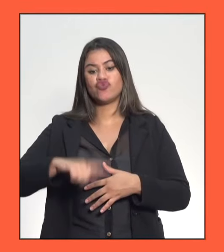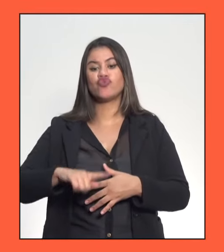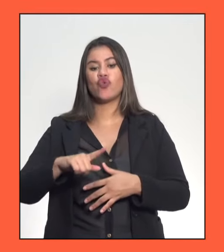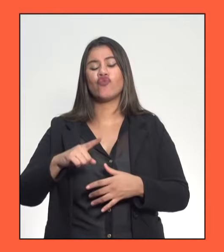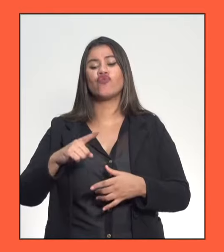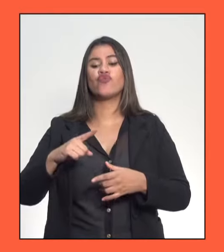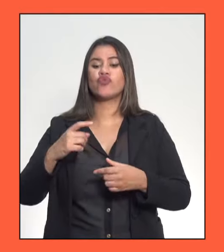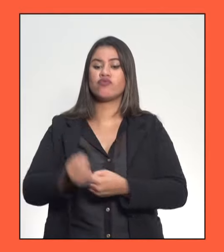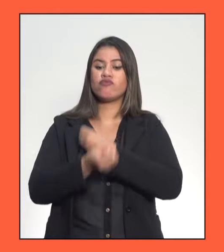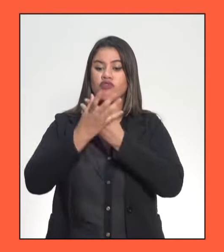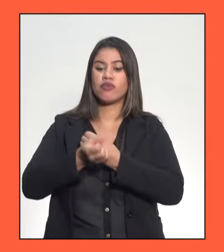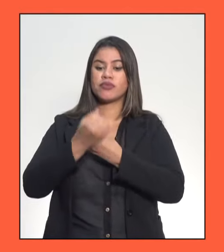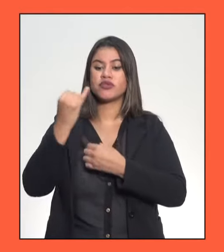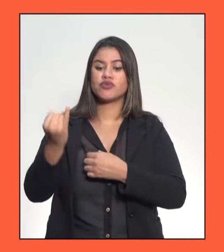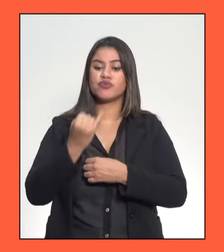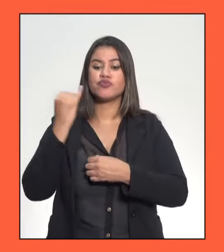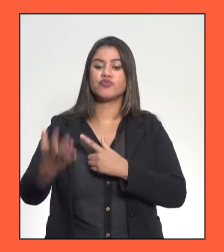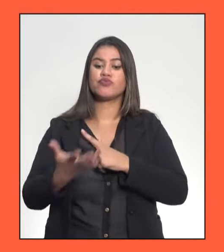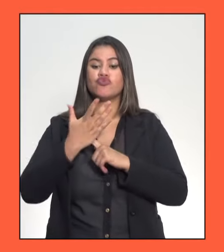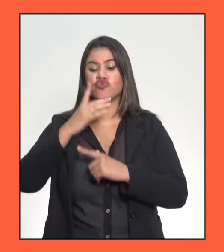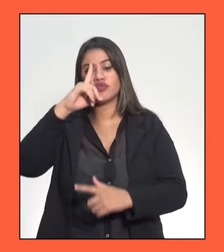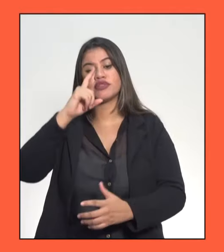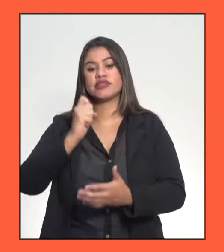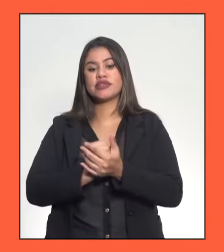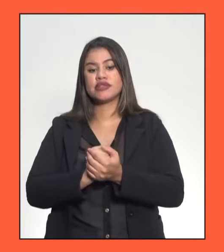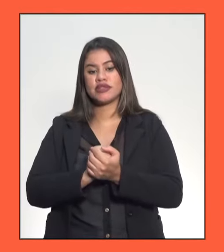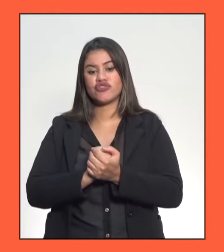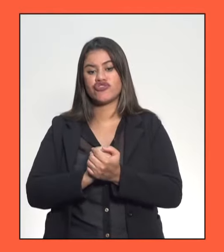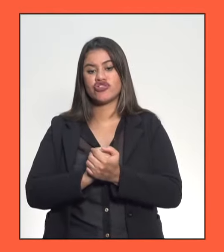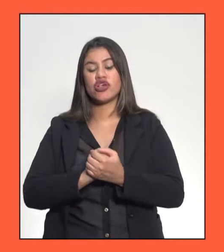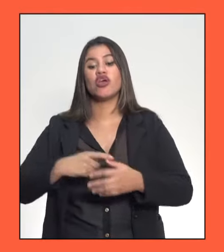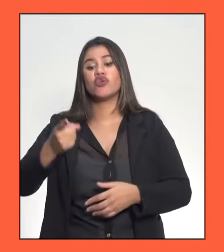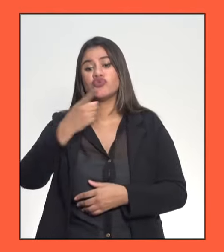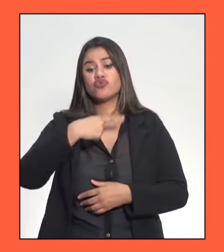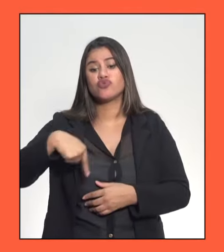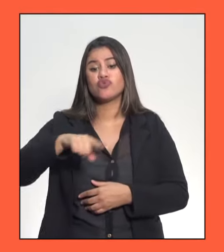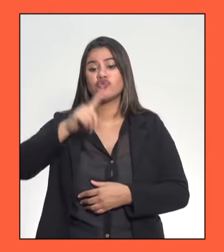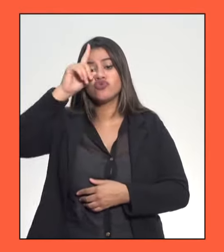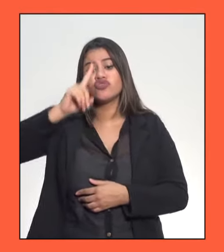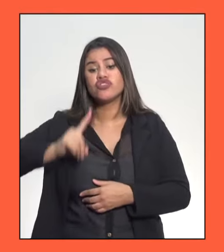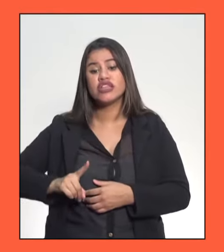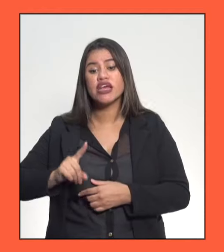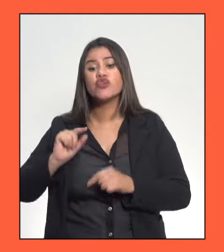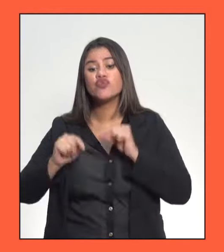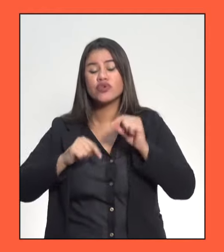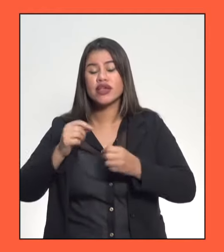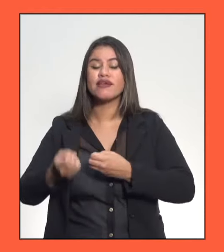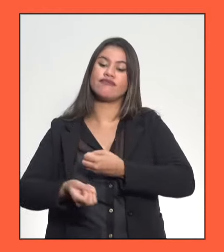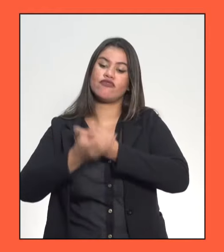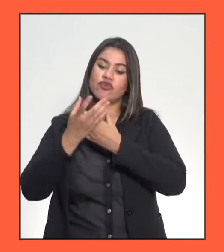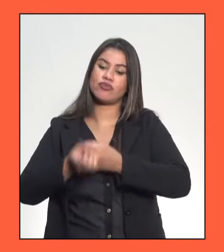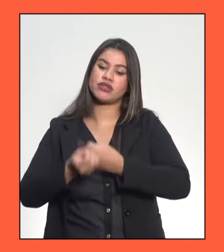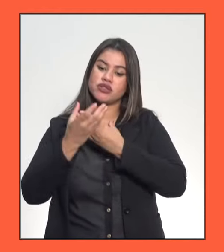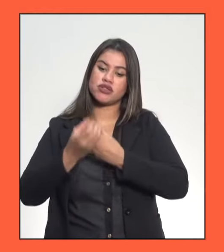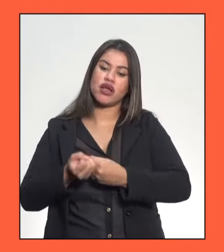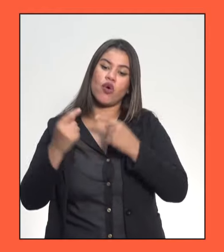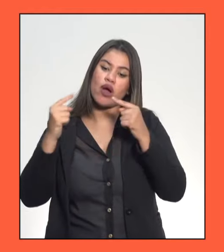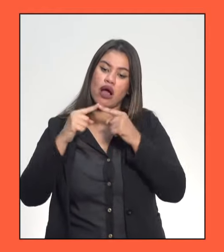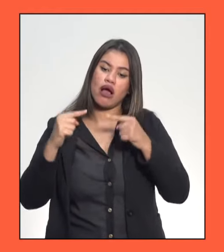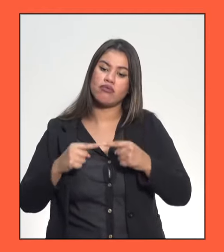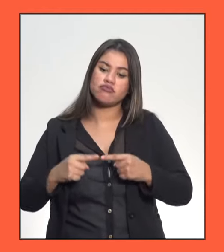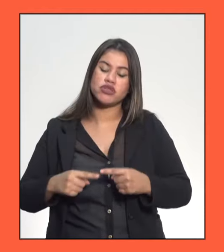é extremamente importante, gente. Todos temos o direito de receber informações sobre assuntos que